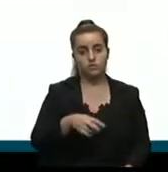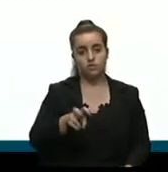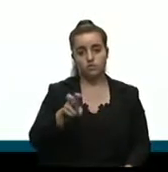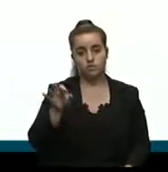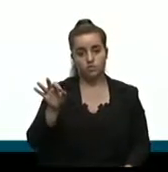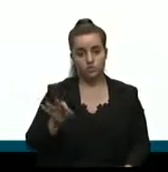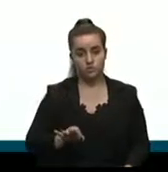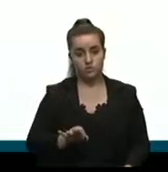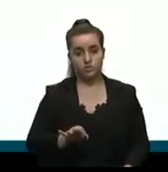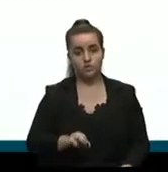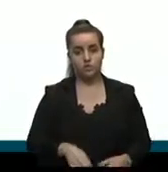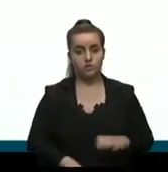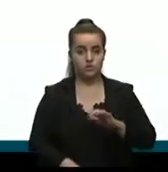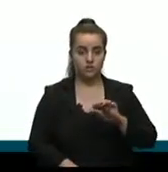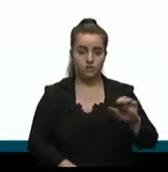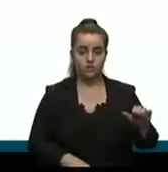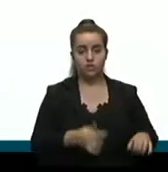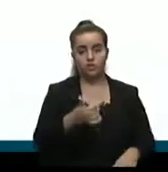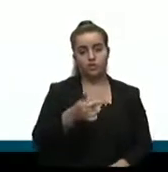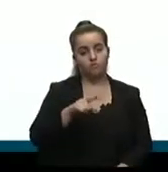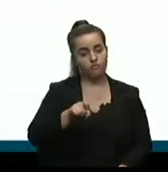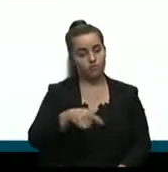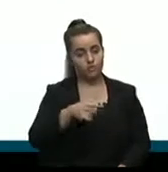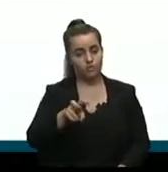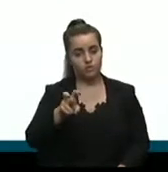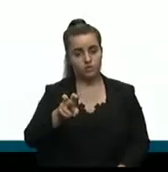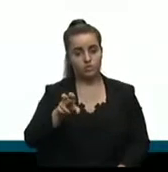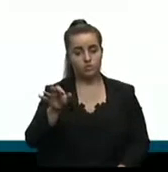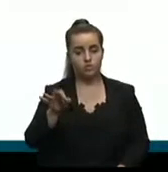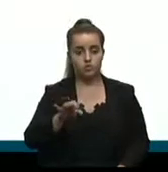à esquerda e 2,5% à direita.